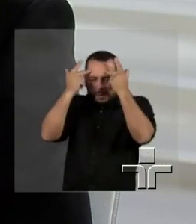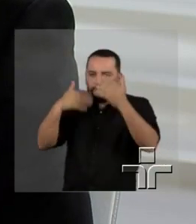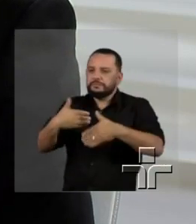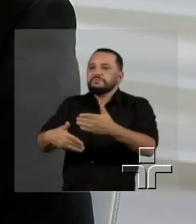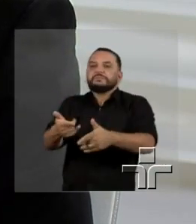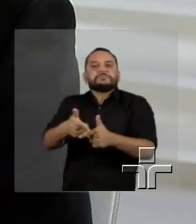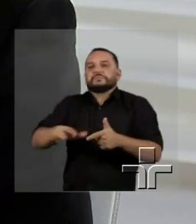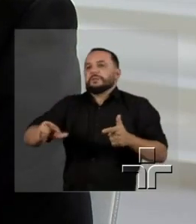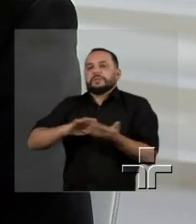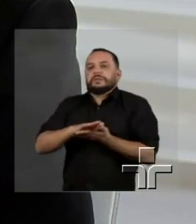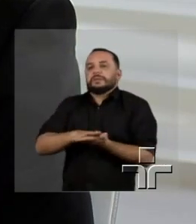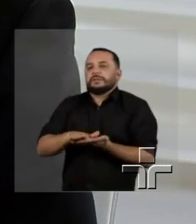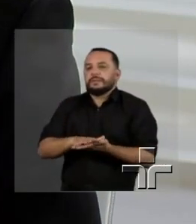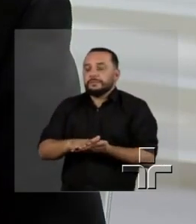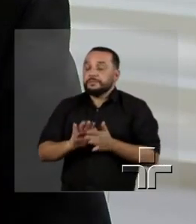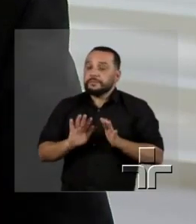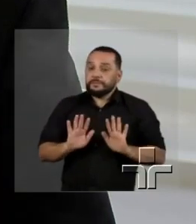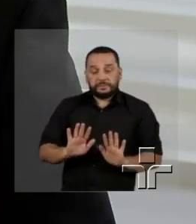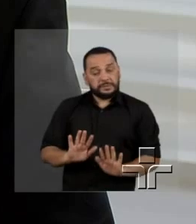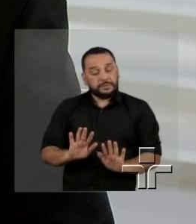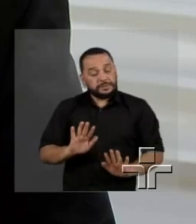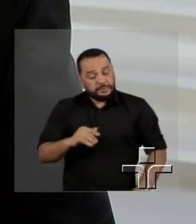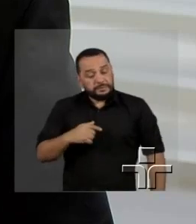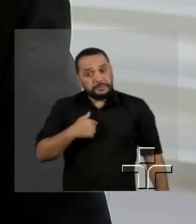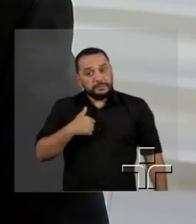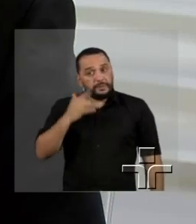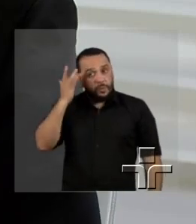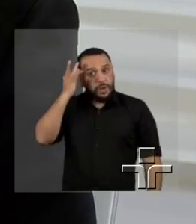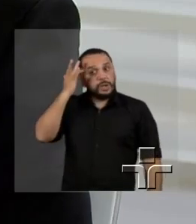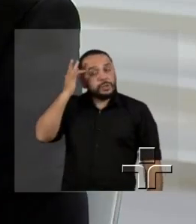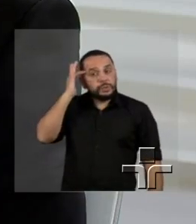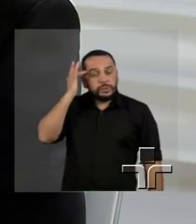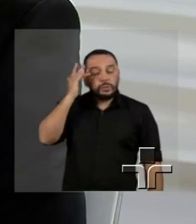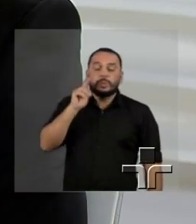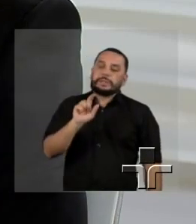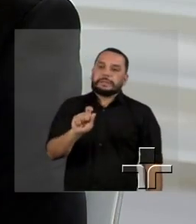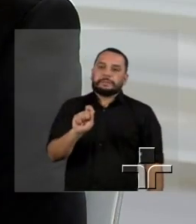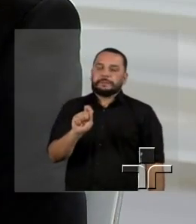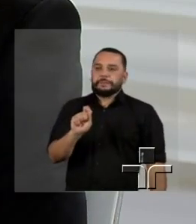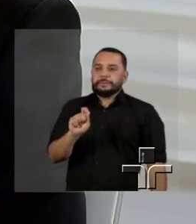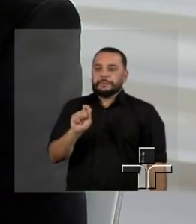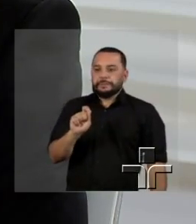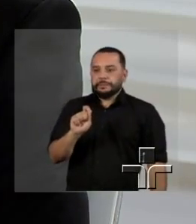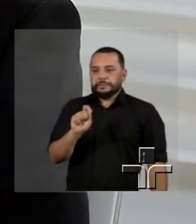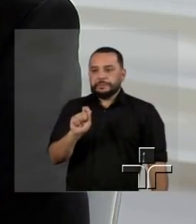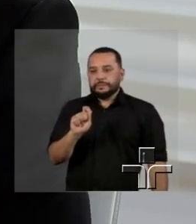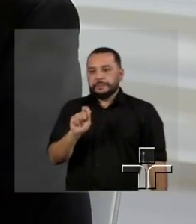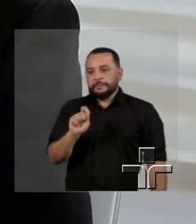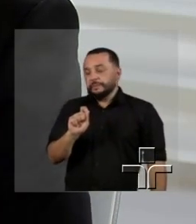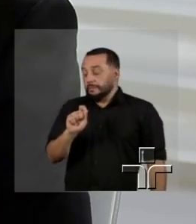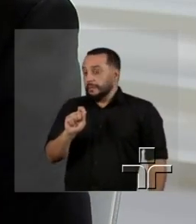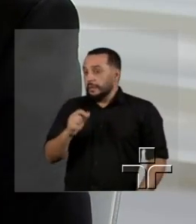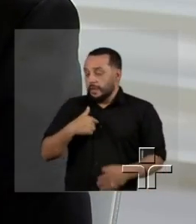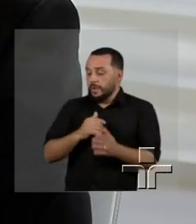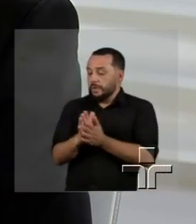vinculada a problemas políticos. É o caso da África, que é um dos problemas mais complicados politicamente. Então,